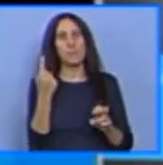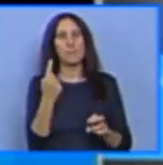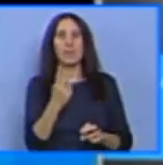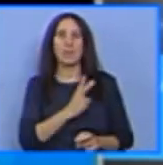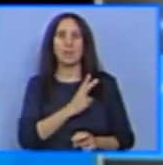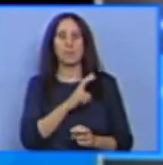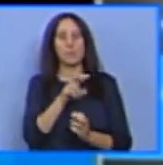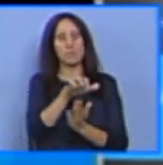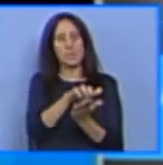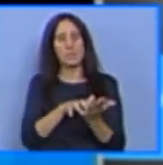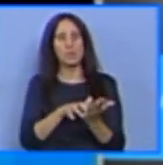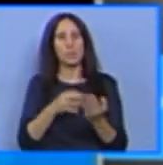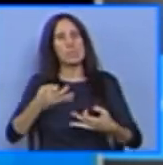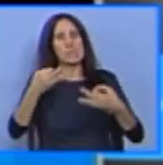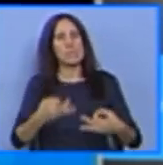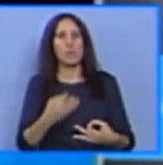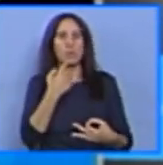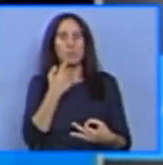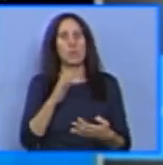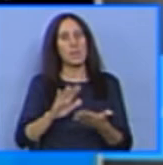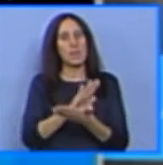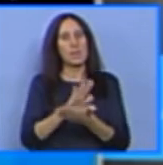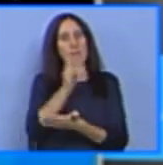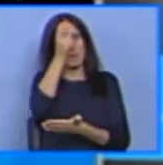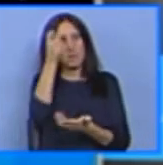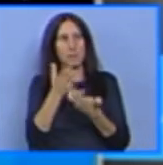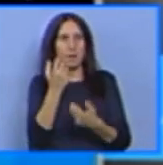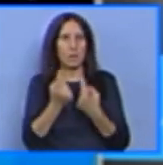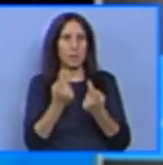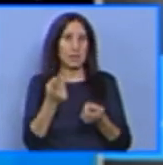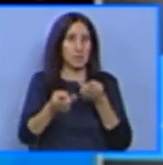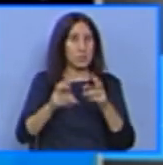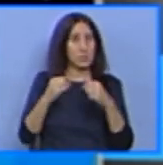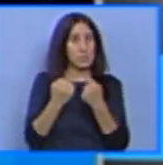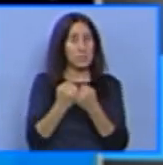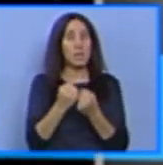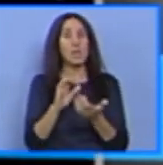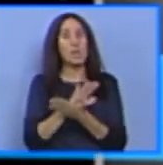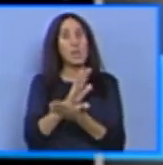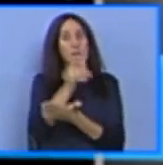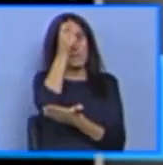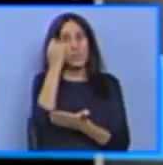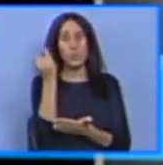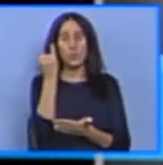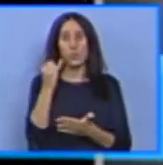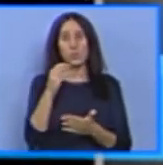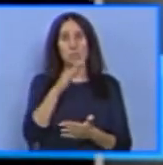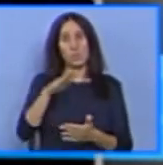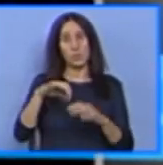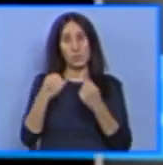académico sério e publicado numa revista com algum destaque, a Análise Social, a revista do Instituto de Ciências Sociais aqui em